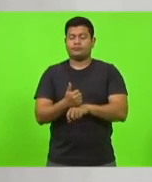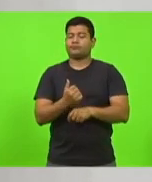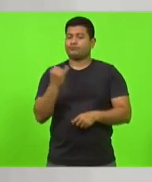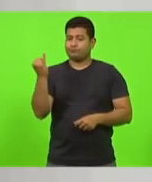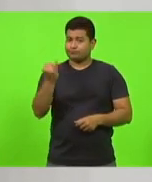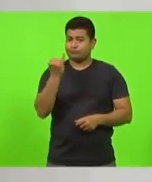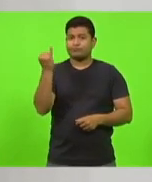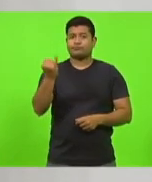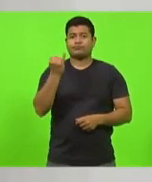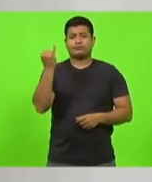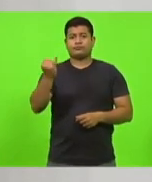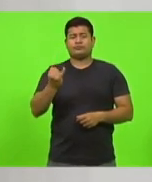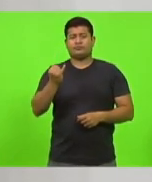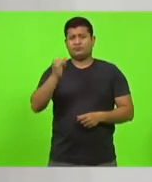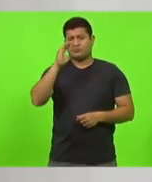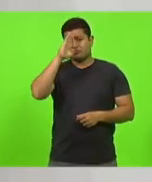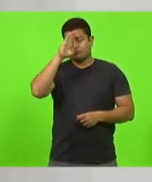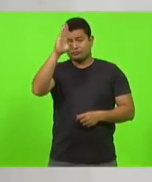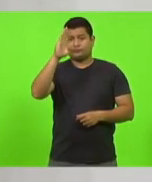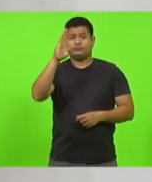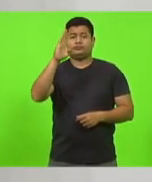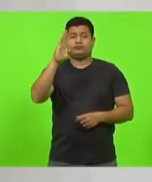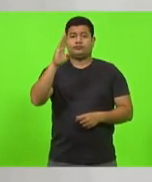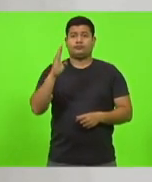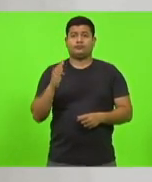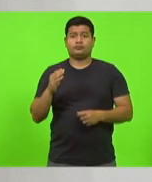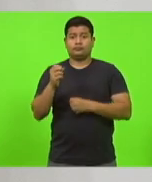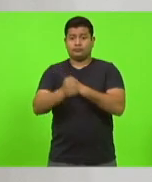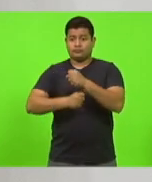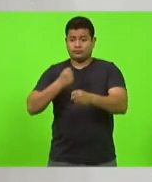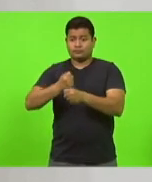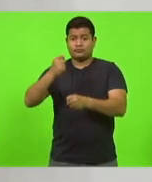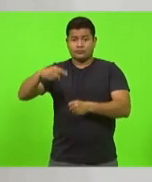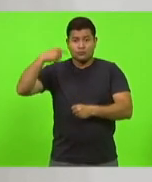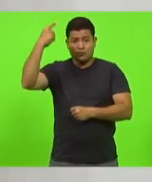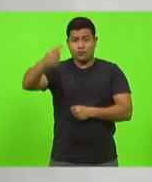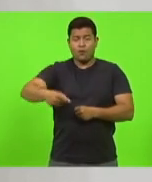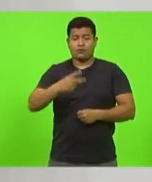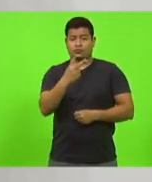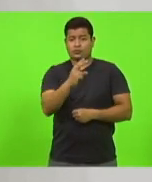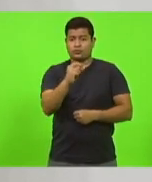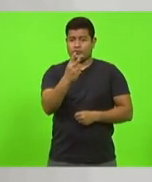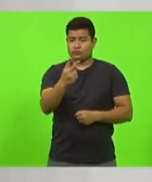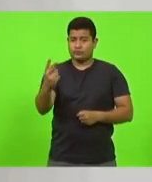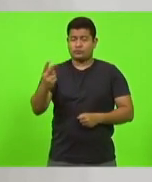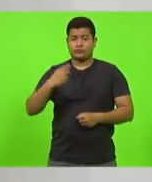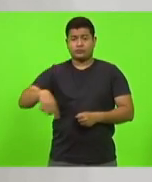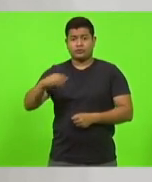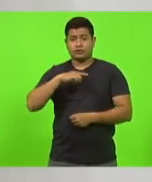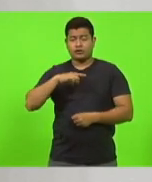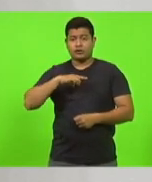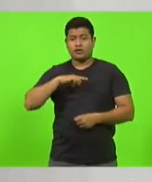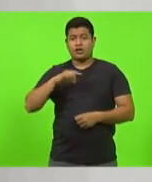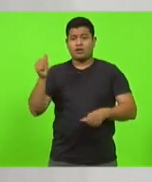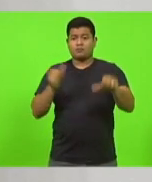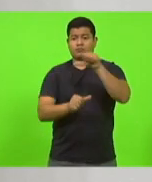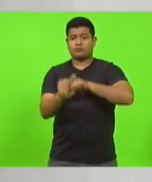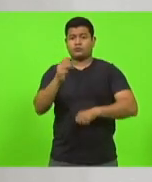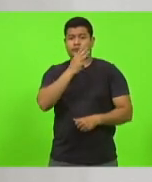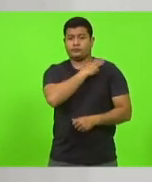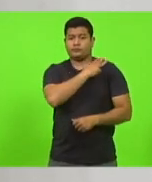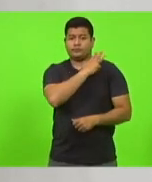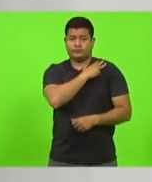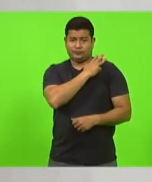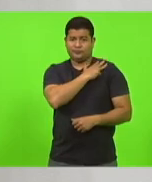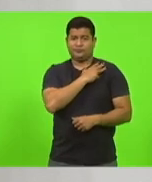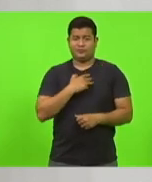fundamentais, inclusive para o ano que vem, que nós temos a reforma do ensino médio, a ampliação da